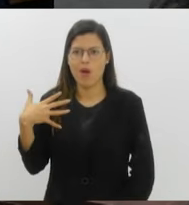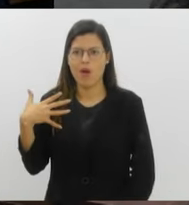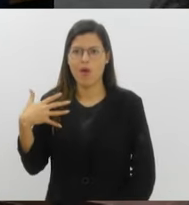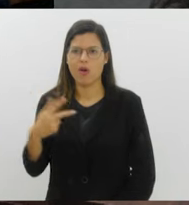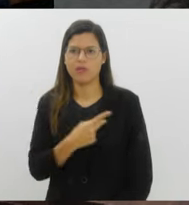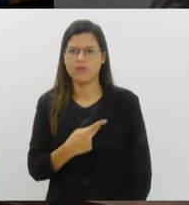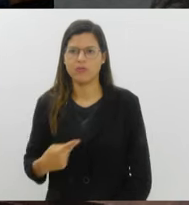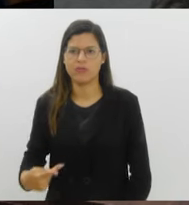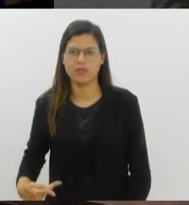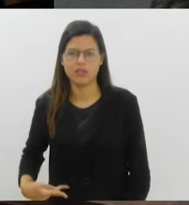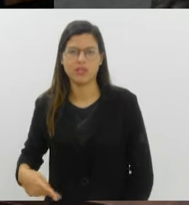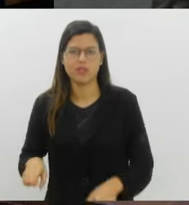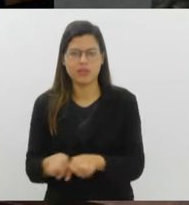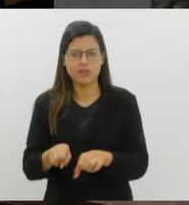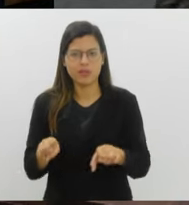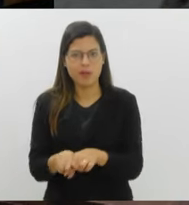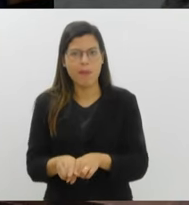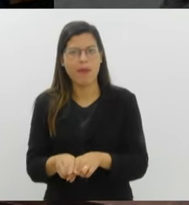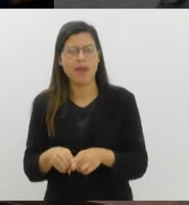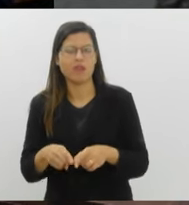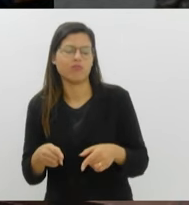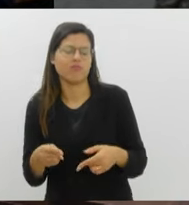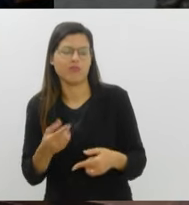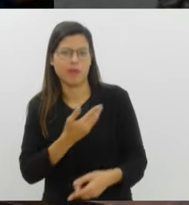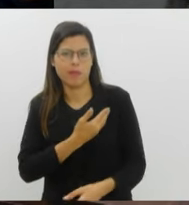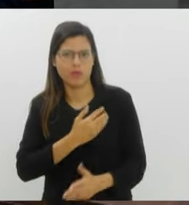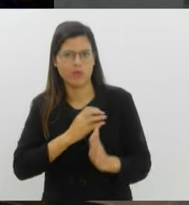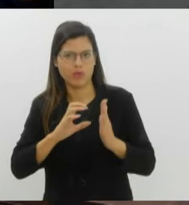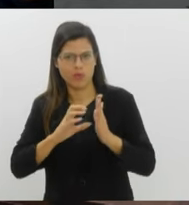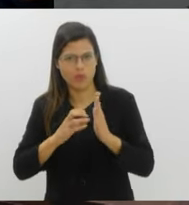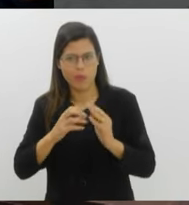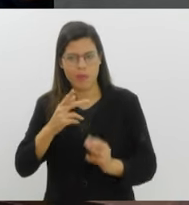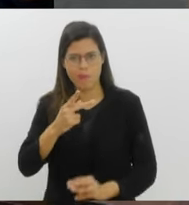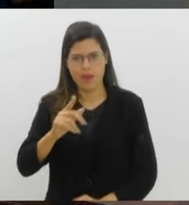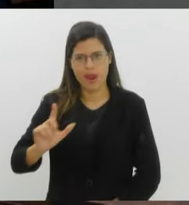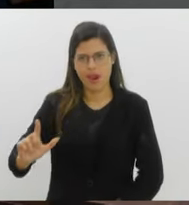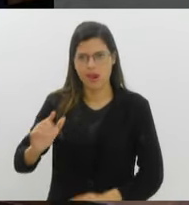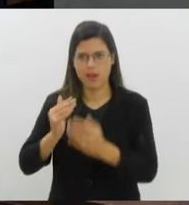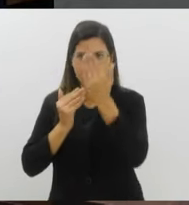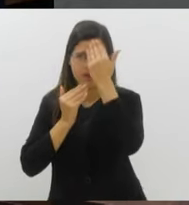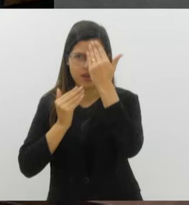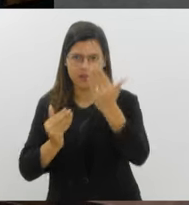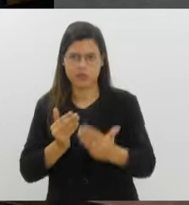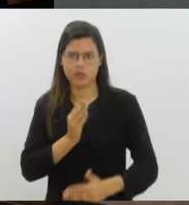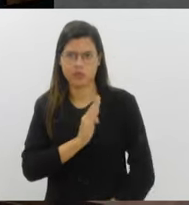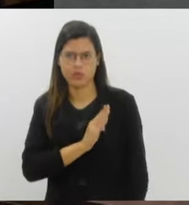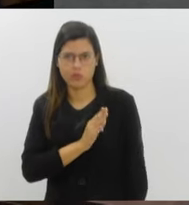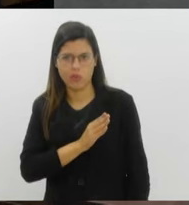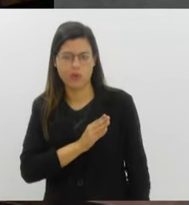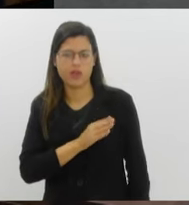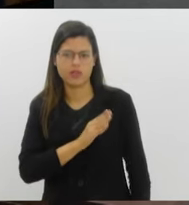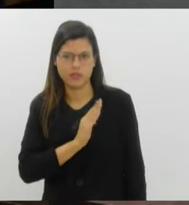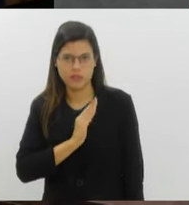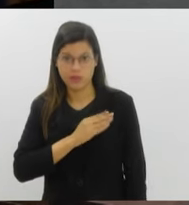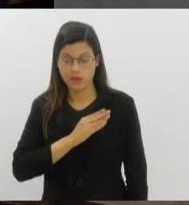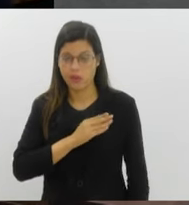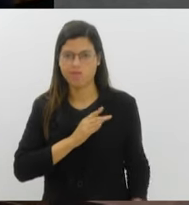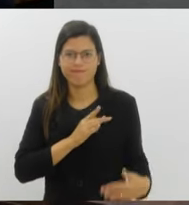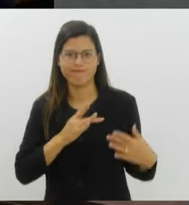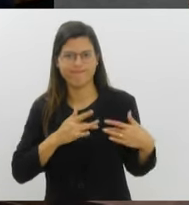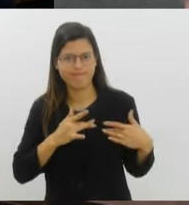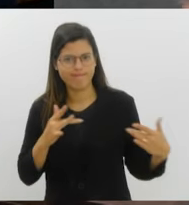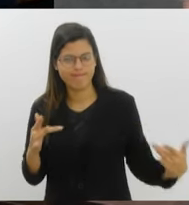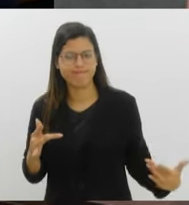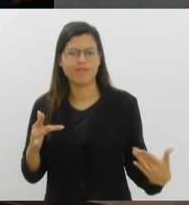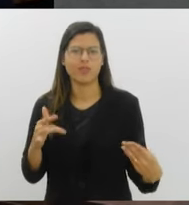de bancada do PL. Agradeço a vocês de coração pela presença, pelo reconhecimento, pela